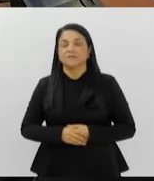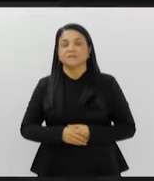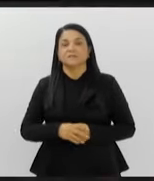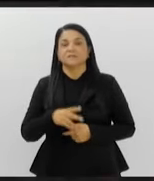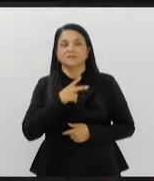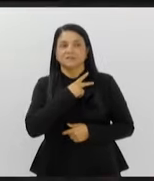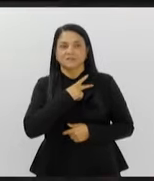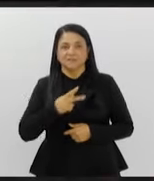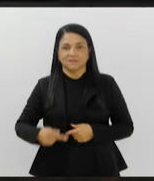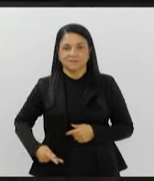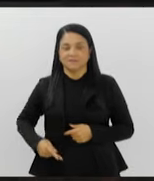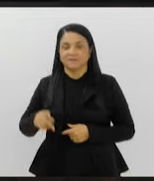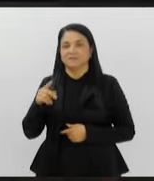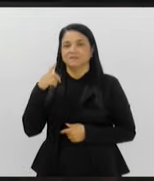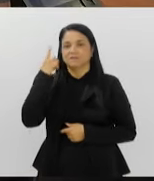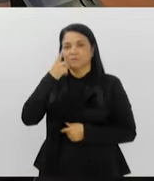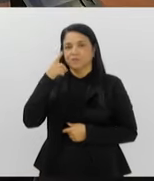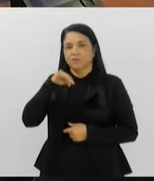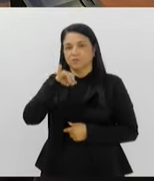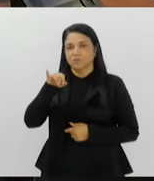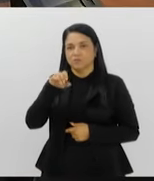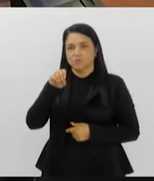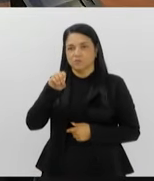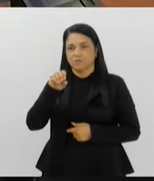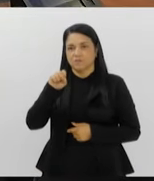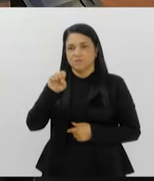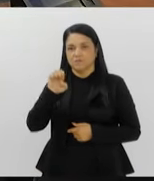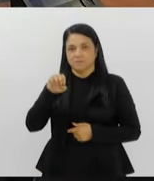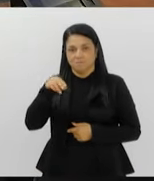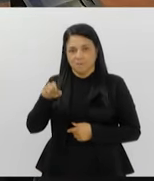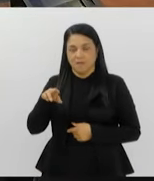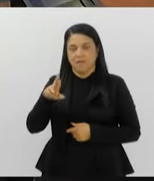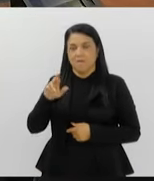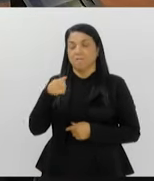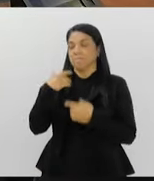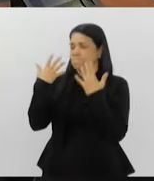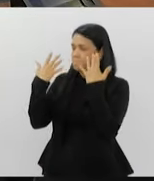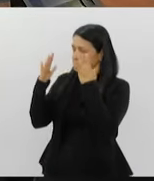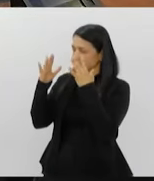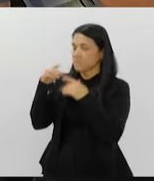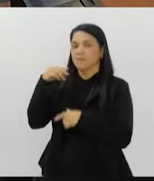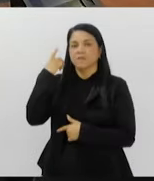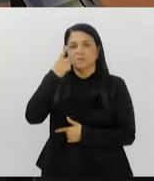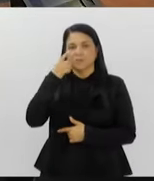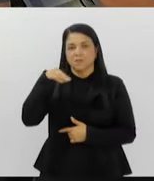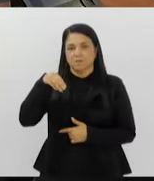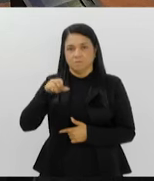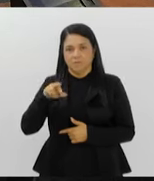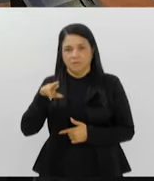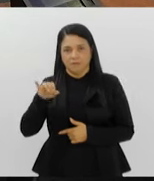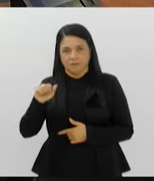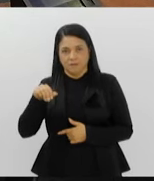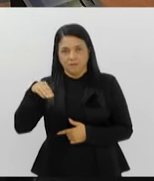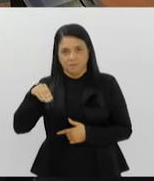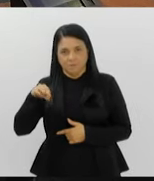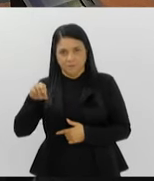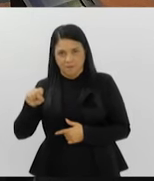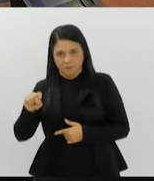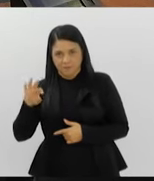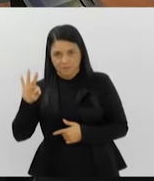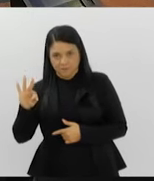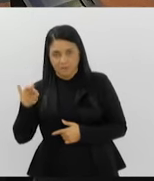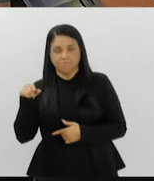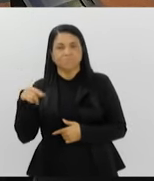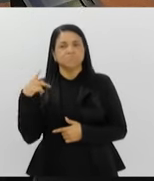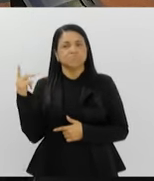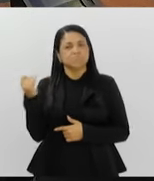Deputado professor Josimar. Primeiro, é parabenizar a deputada Marina do MST por esse importante